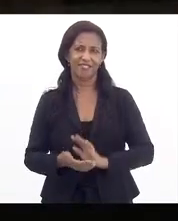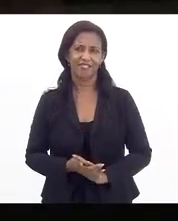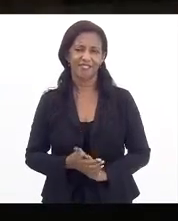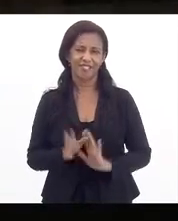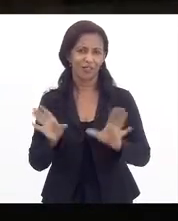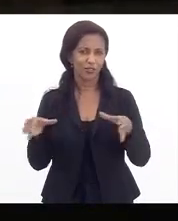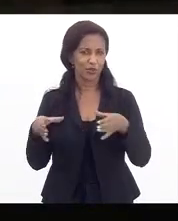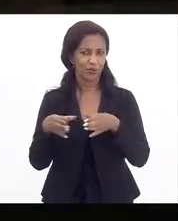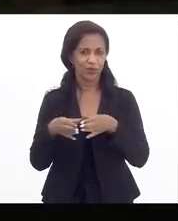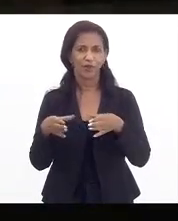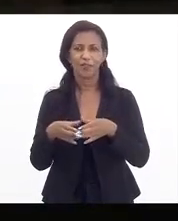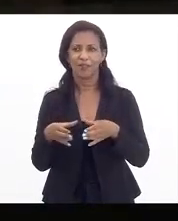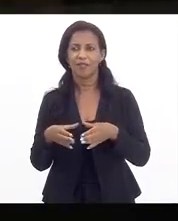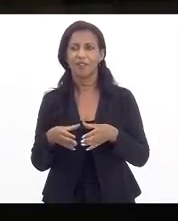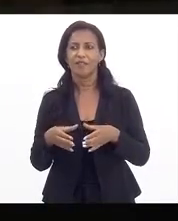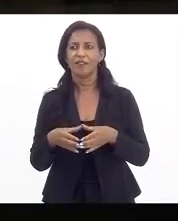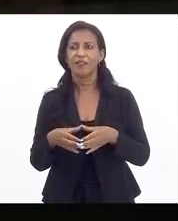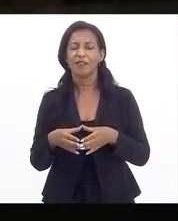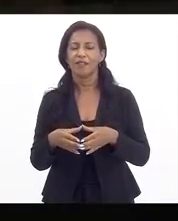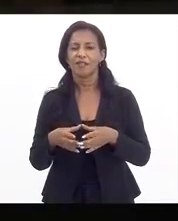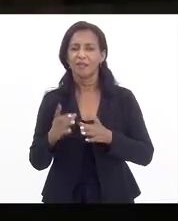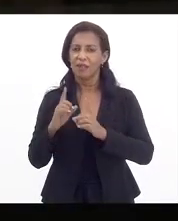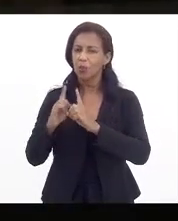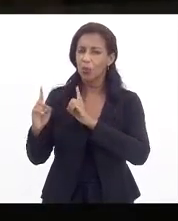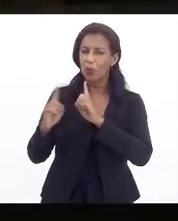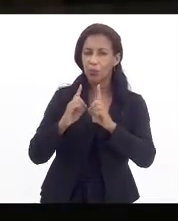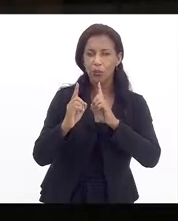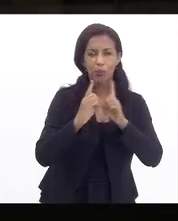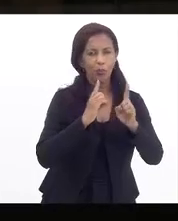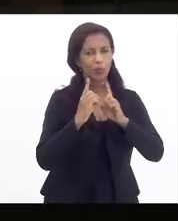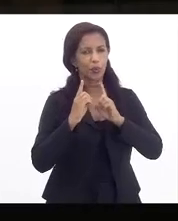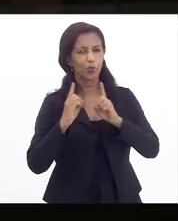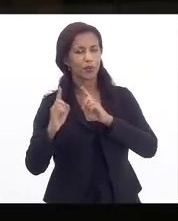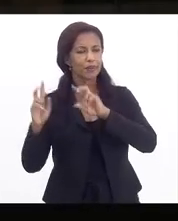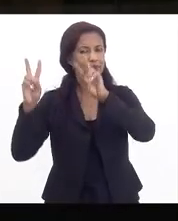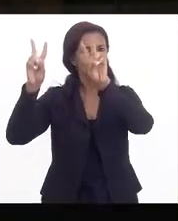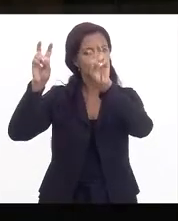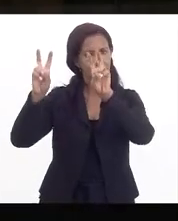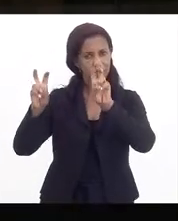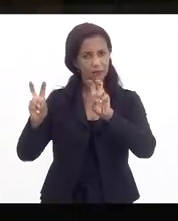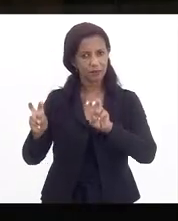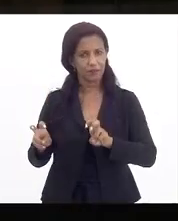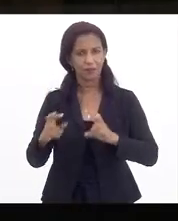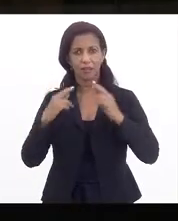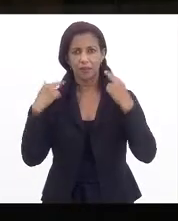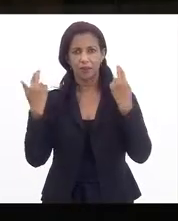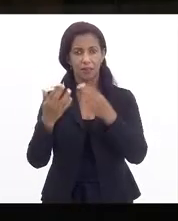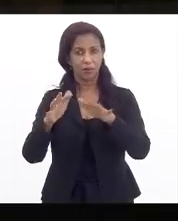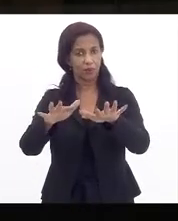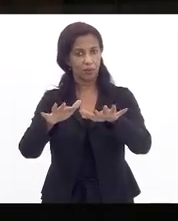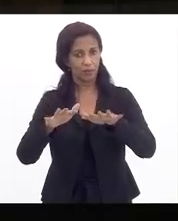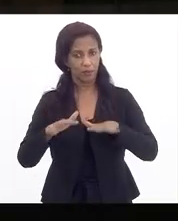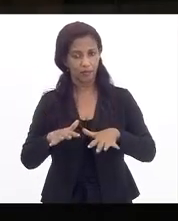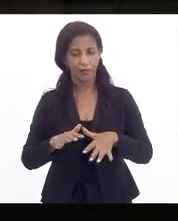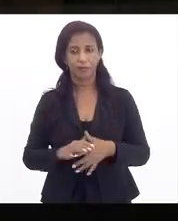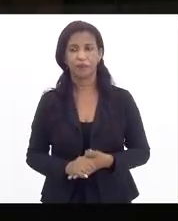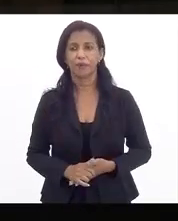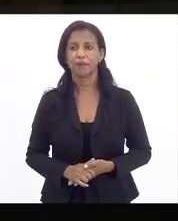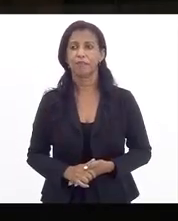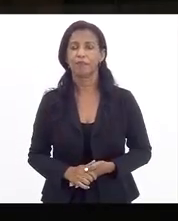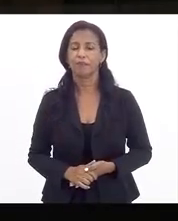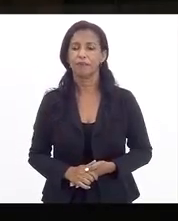comissões que está debatendo esses tenhamos aqui nas audiência pública